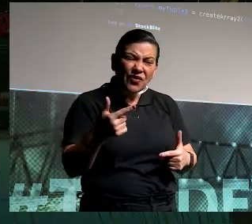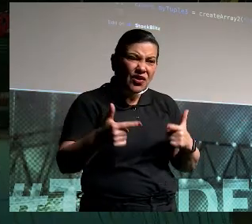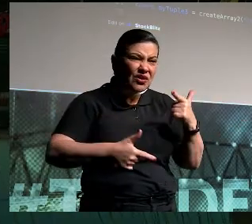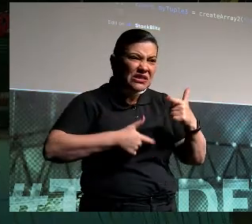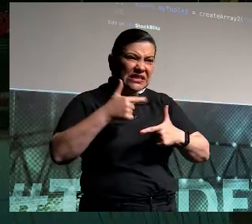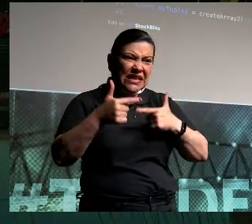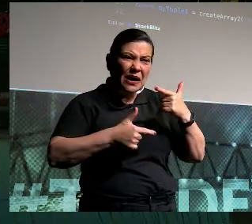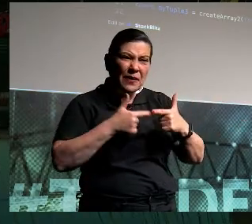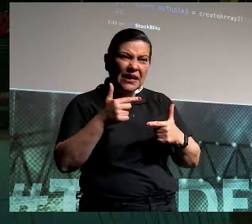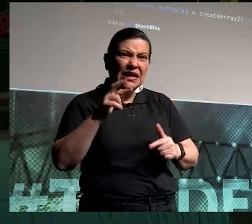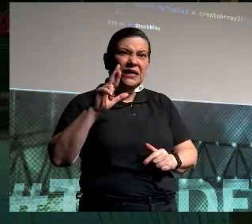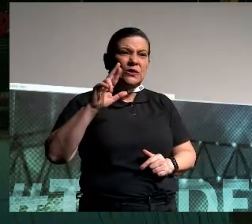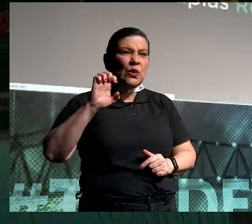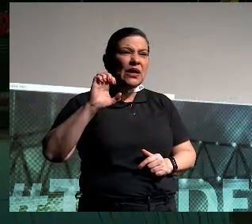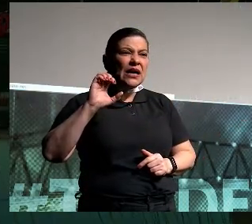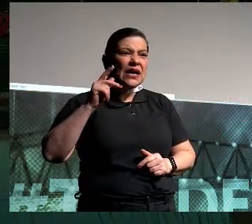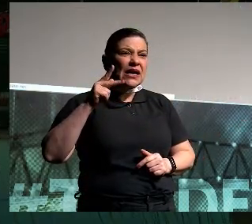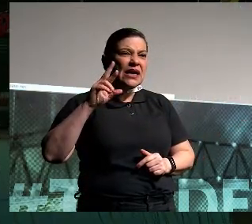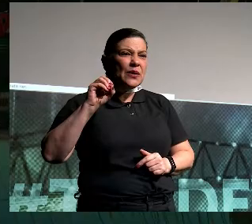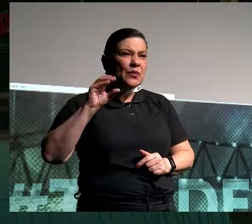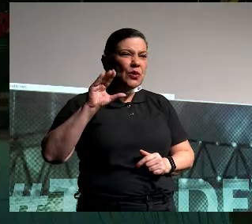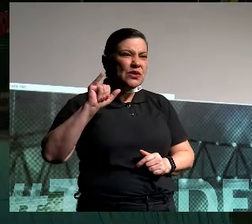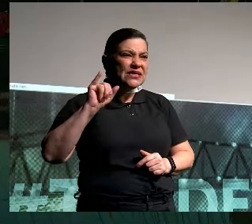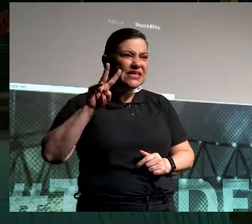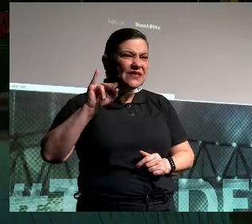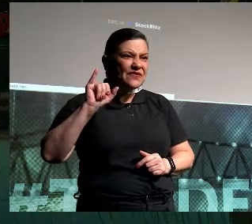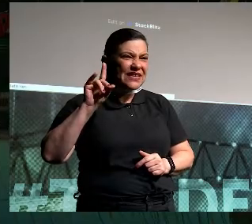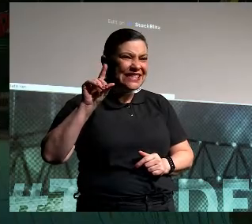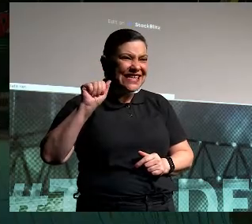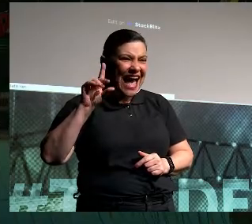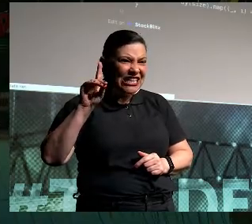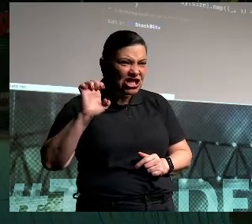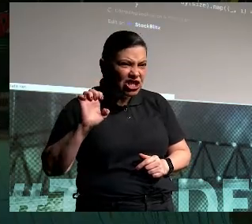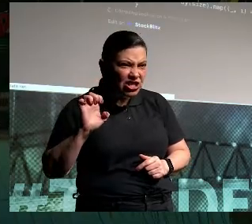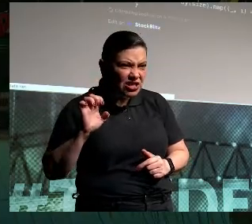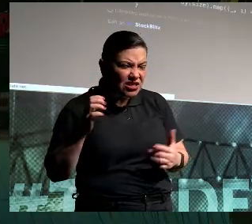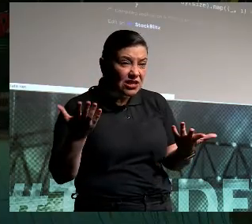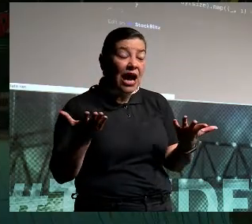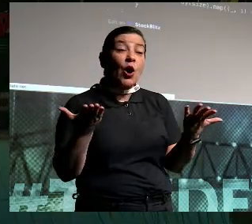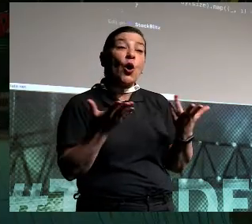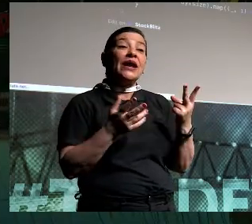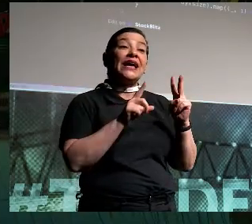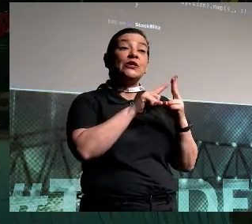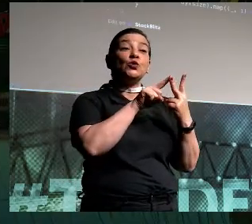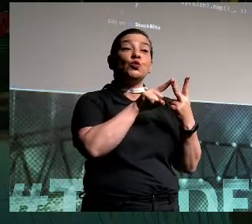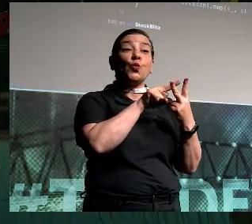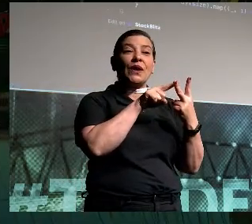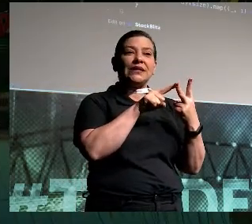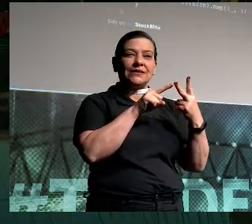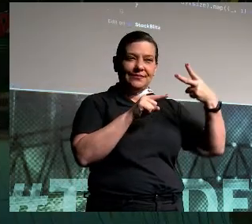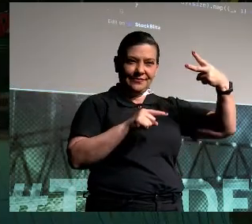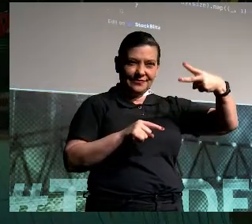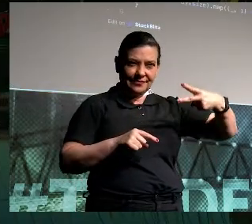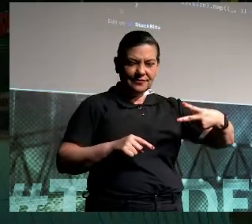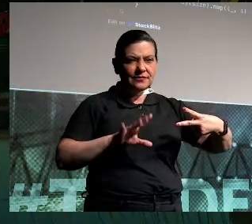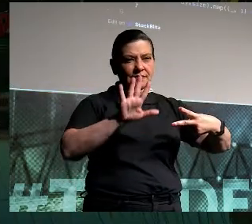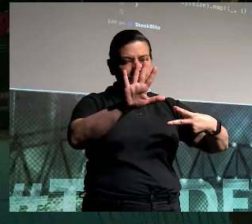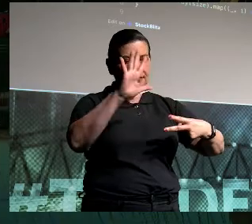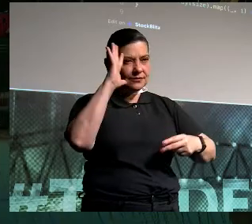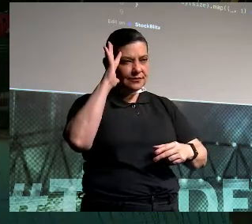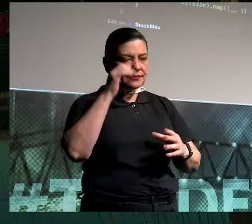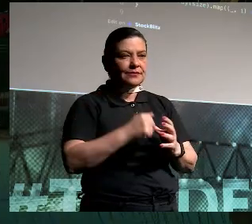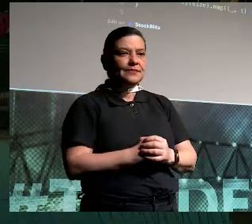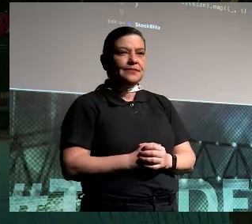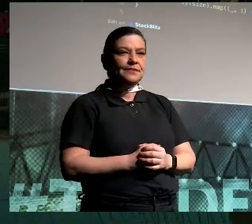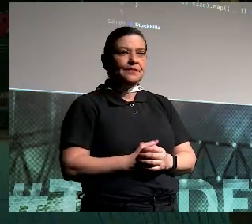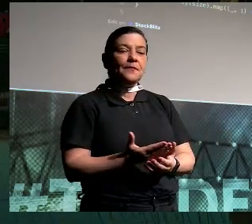de recursividade, por que você está falando com tupla? Porque, óbvio, que a gente vai falar de tuplas recursivas agora, né? Então, imagina que você tem aqui,